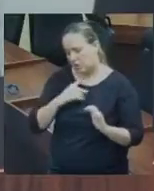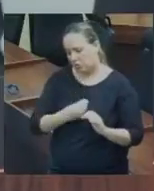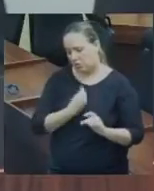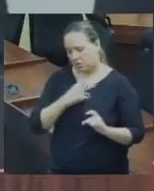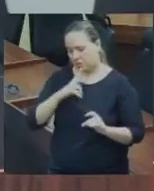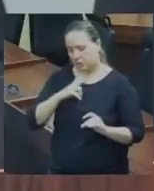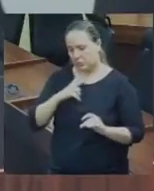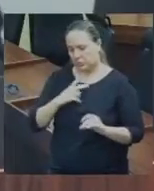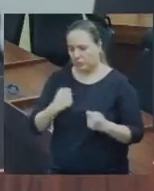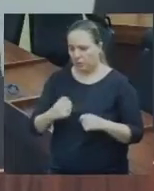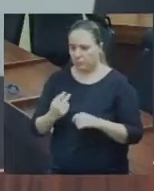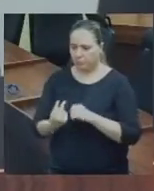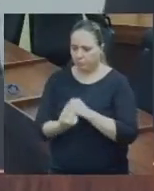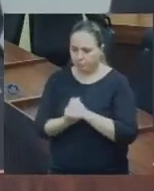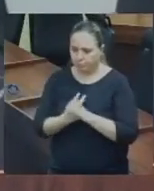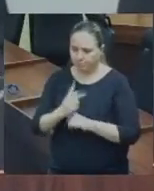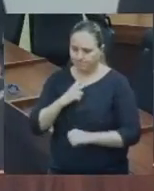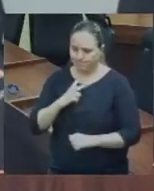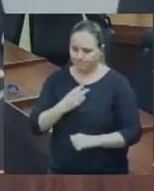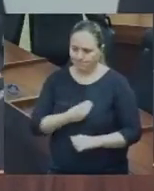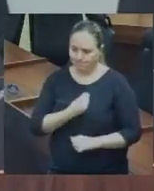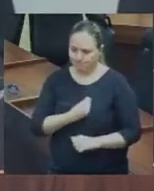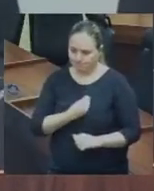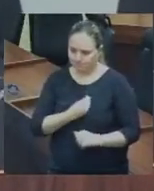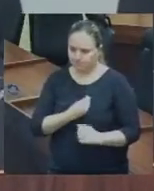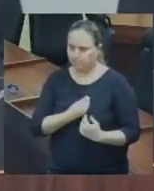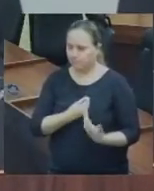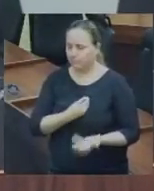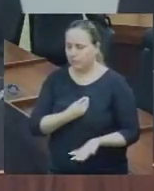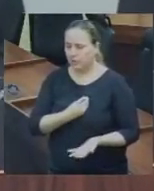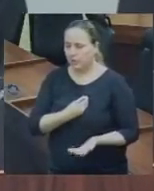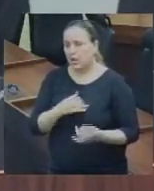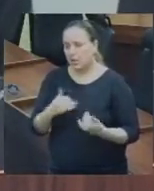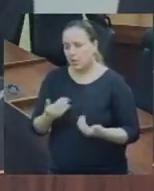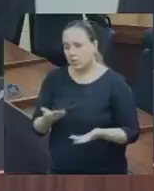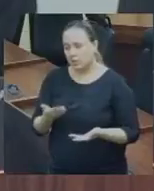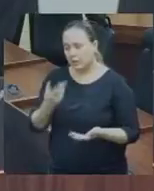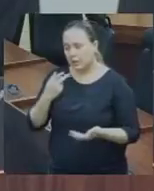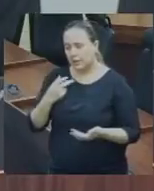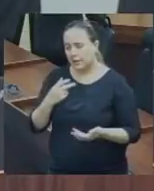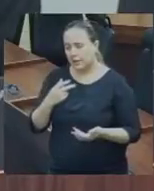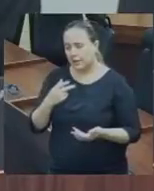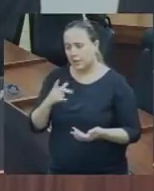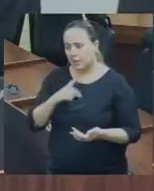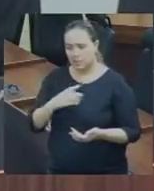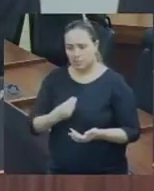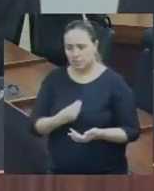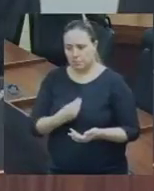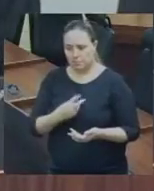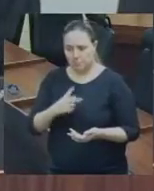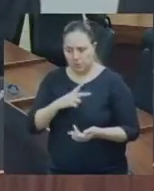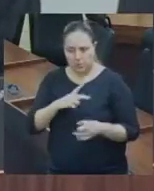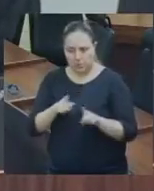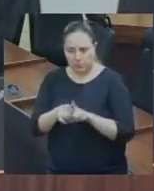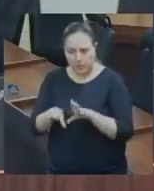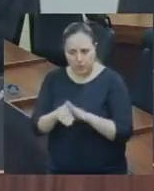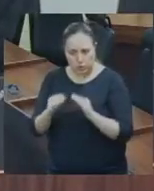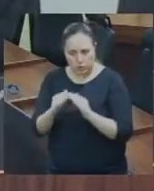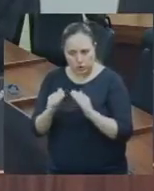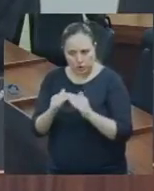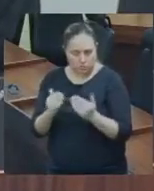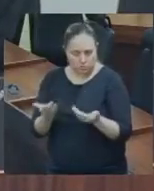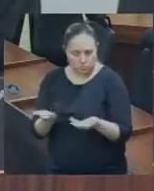privacidade inclusive para quem comprar para as pessoas com quem ela convive na na intimidade é